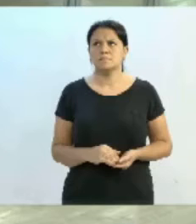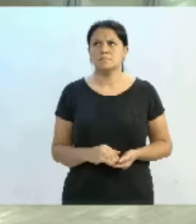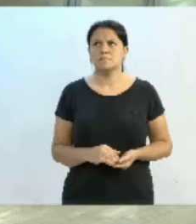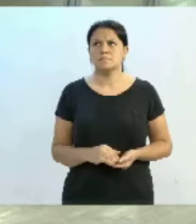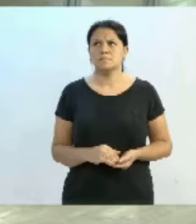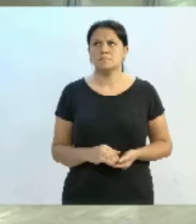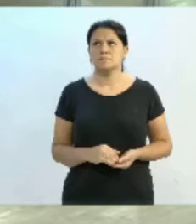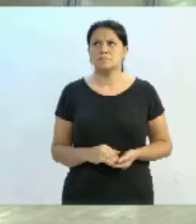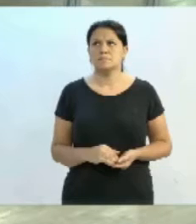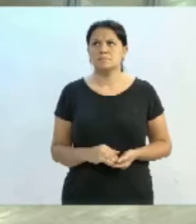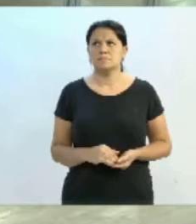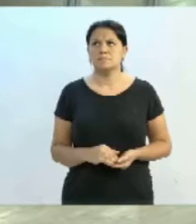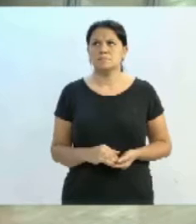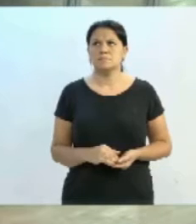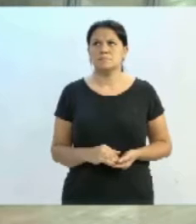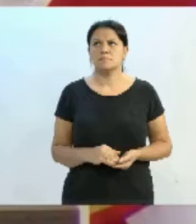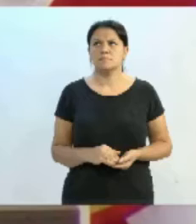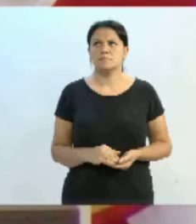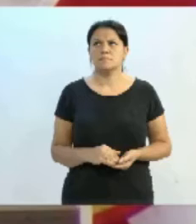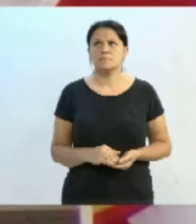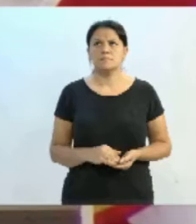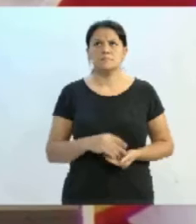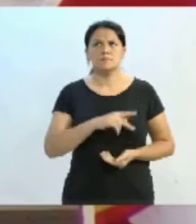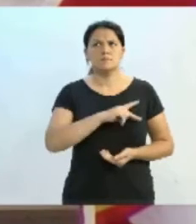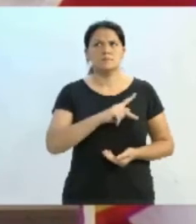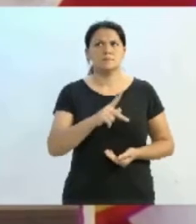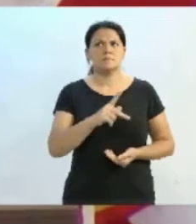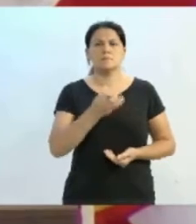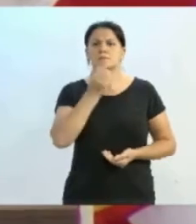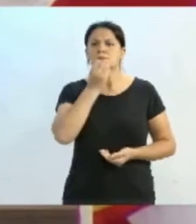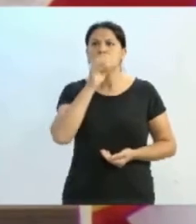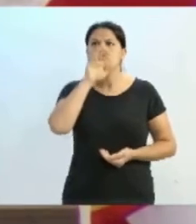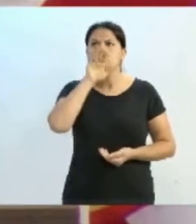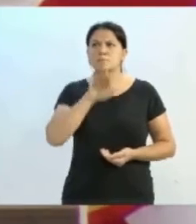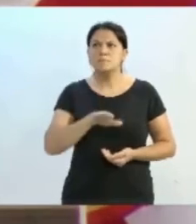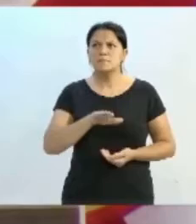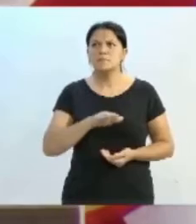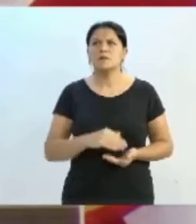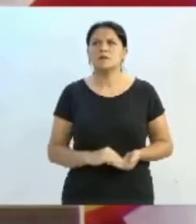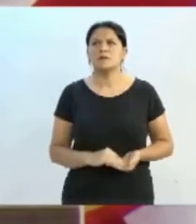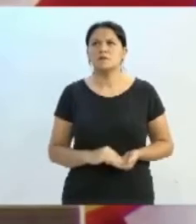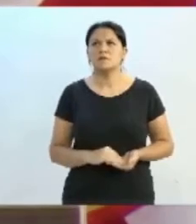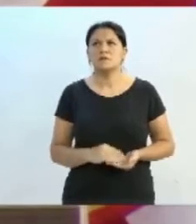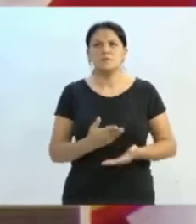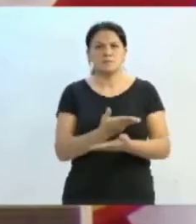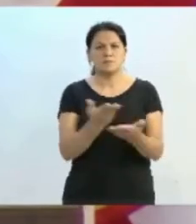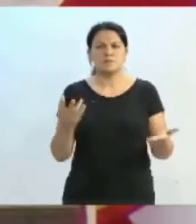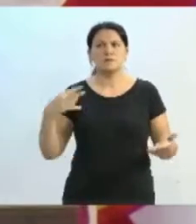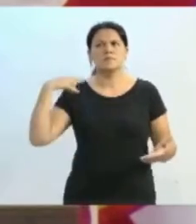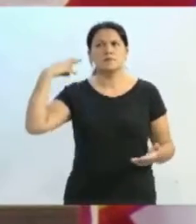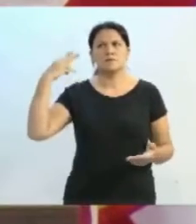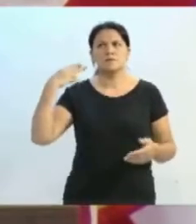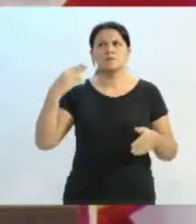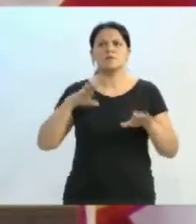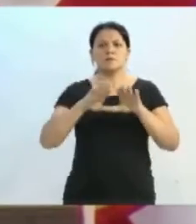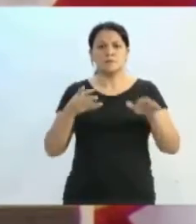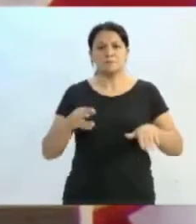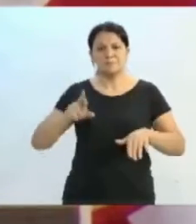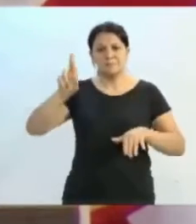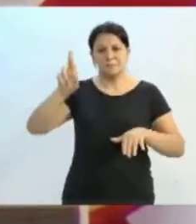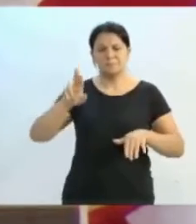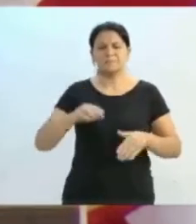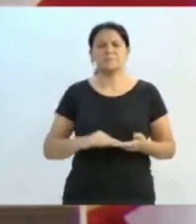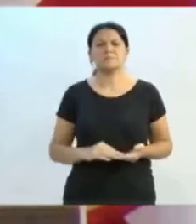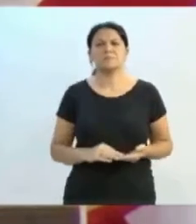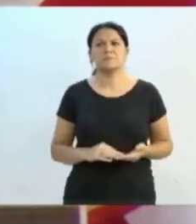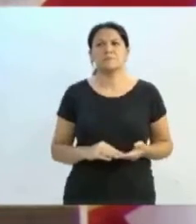o senhor presidente Boa tarde ao Senhor os colegas vereadores a mesa aos que nos